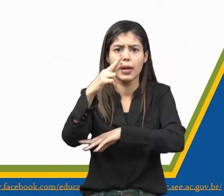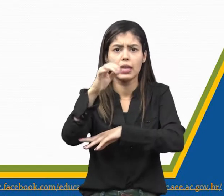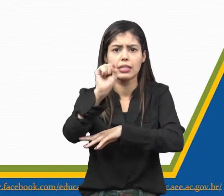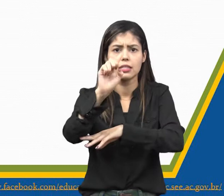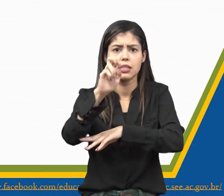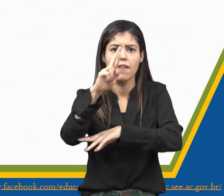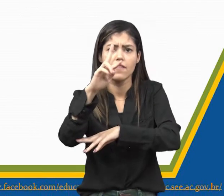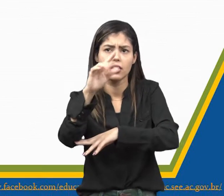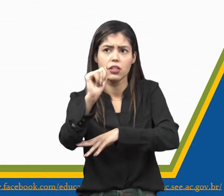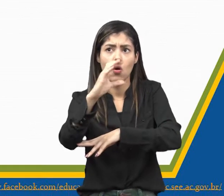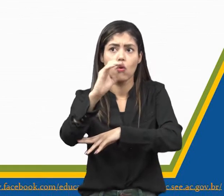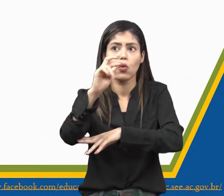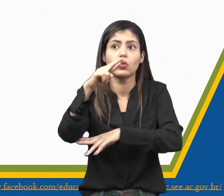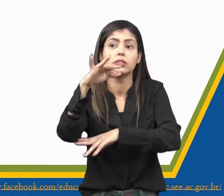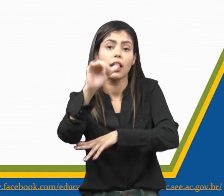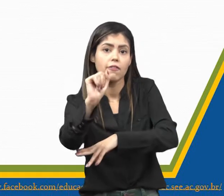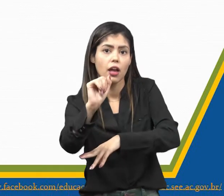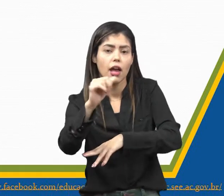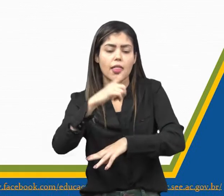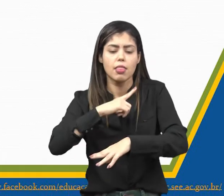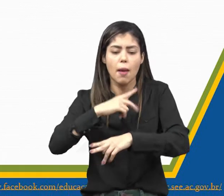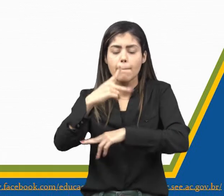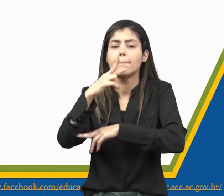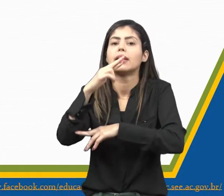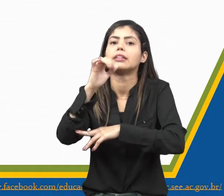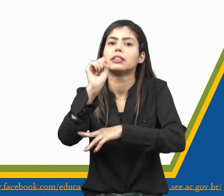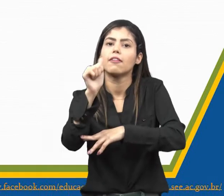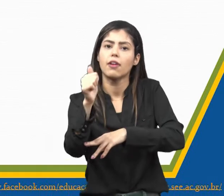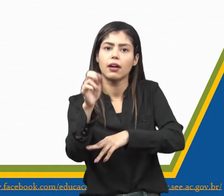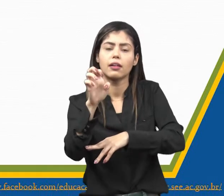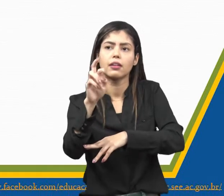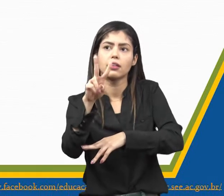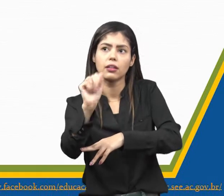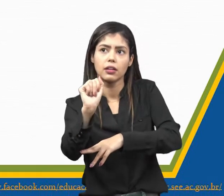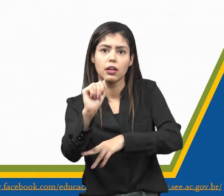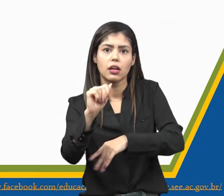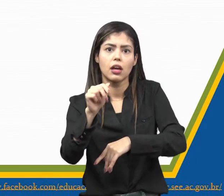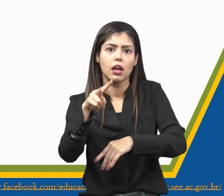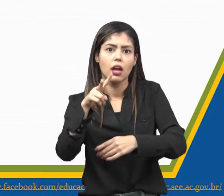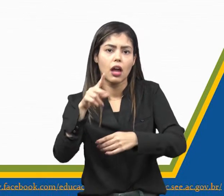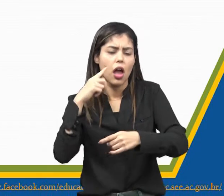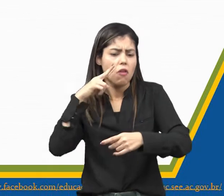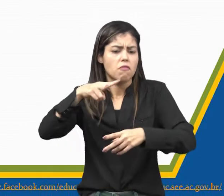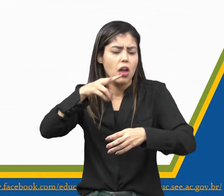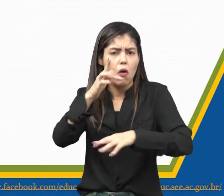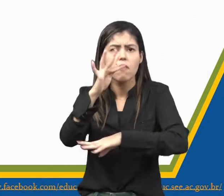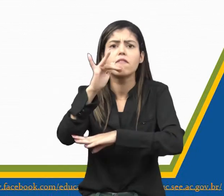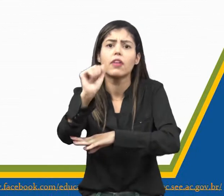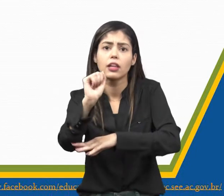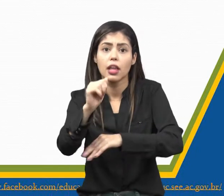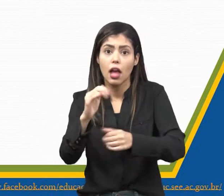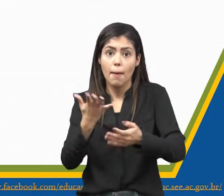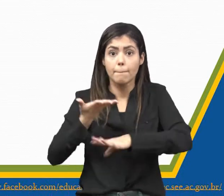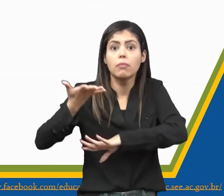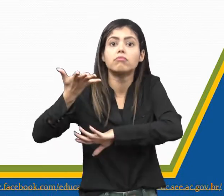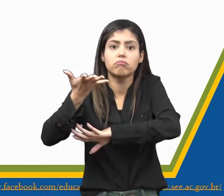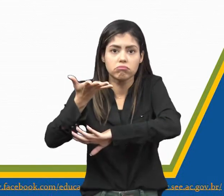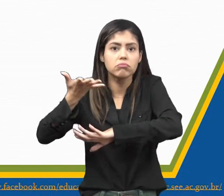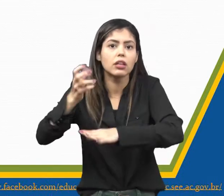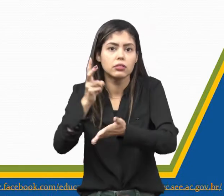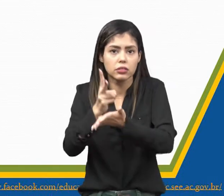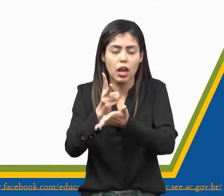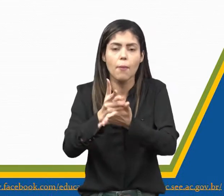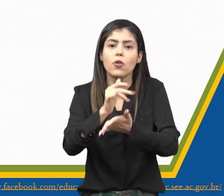preservação. Conservar é uma situação de preservar. Por exemplo, conservação é uma ação, é um efeito, é manter aquilo que tem.